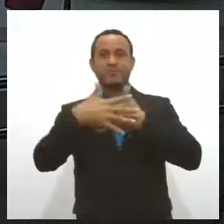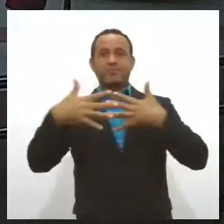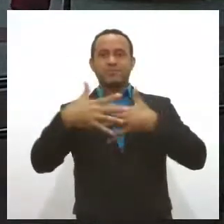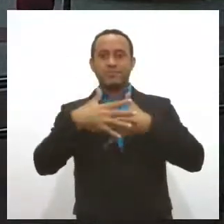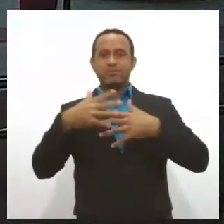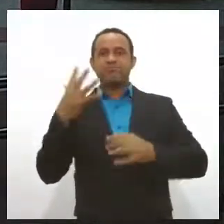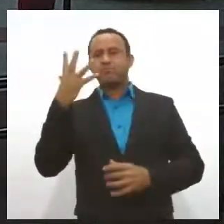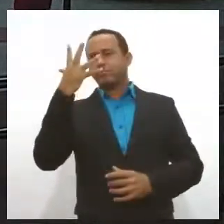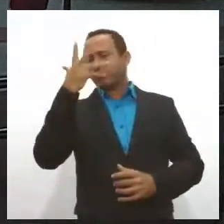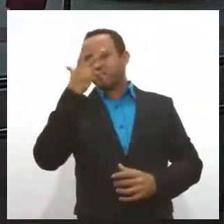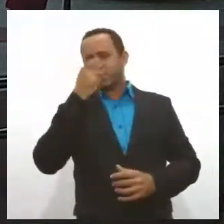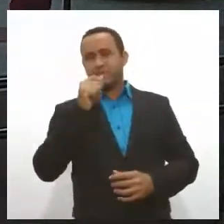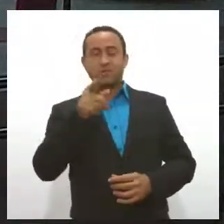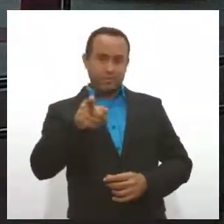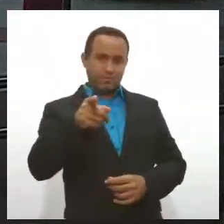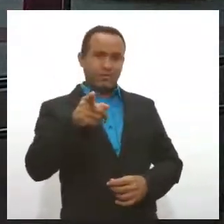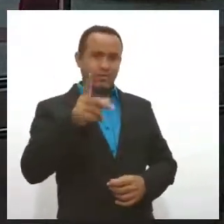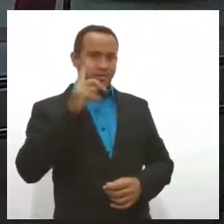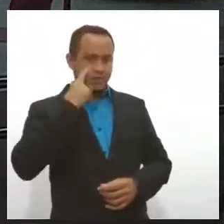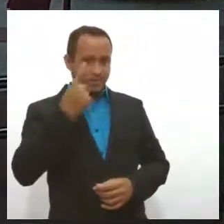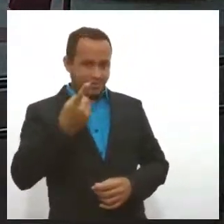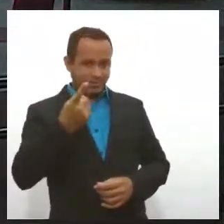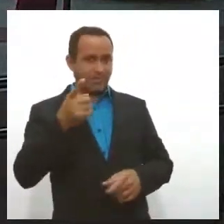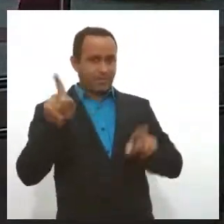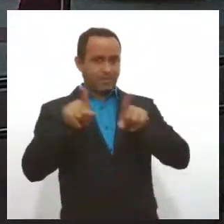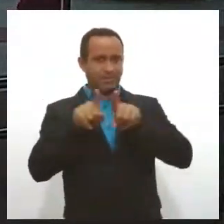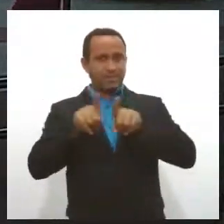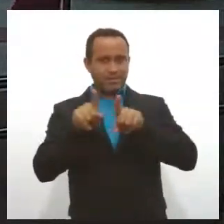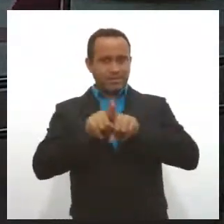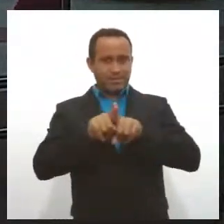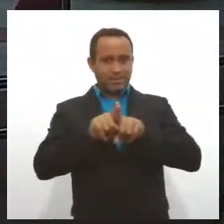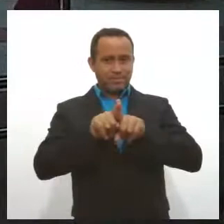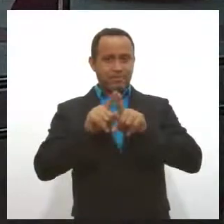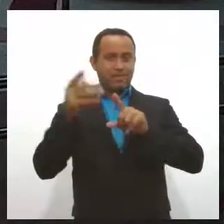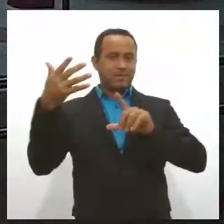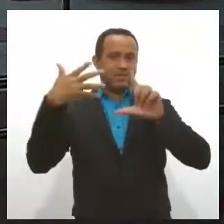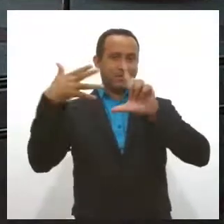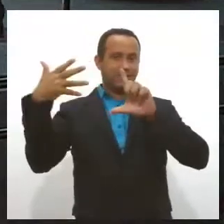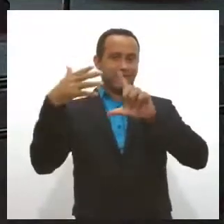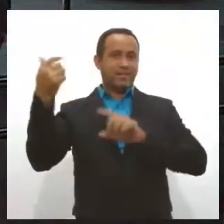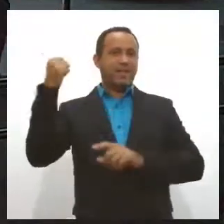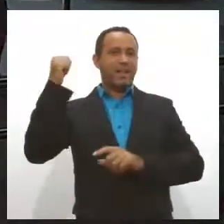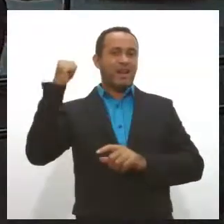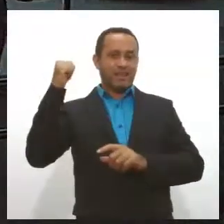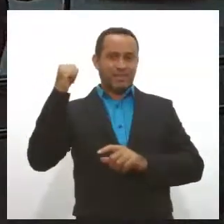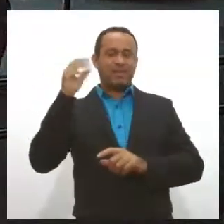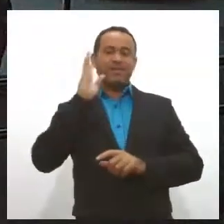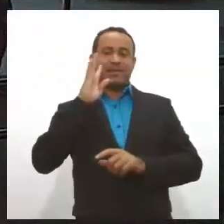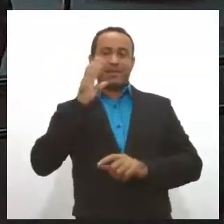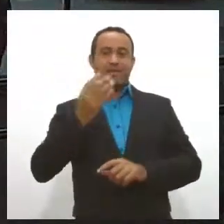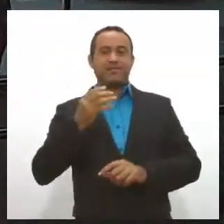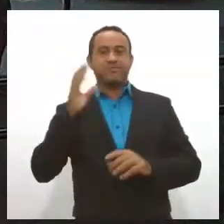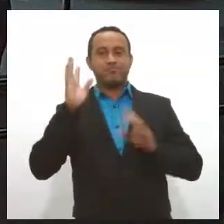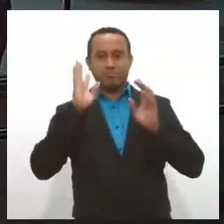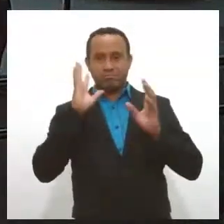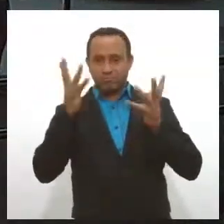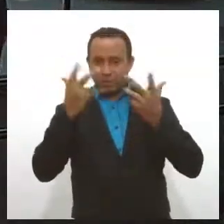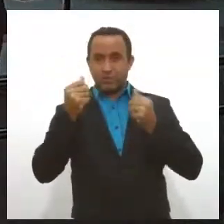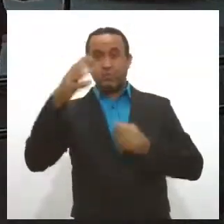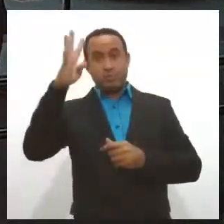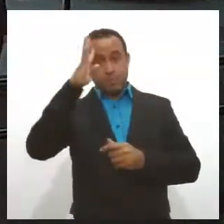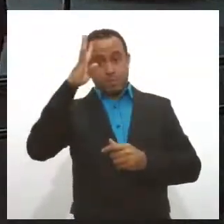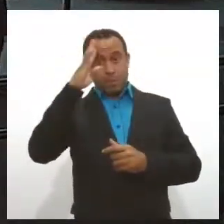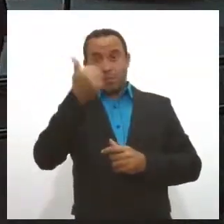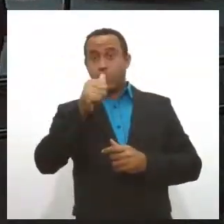lindíssimo aqui para você de casa acompanhar aqui também, né? Nosso cenário bacana, né? Nosso cenário vivo. Hoje é quarta-feira, dia